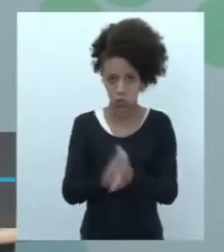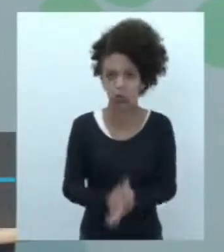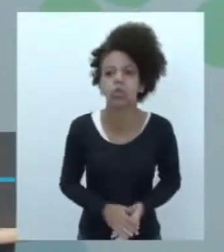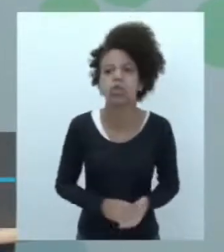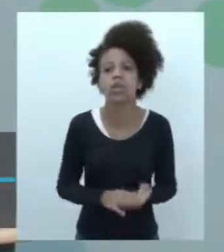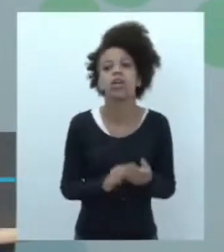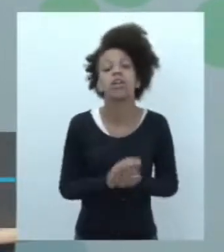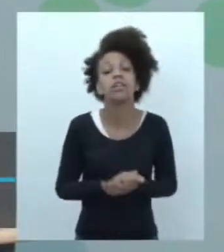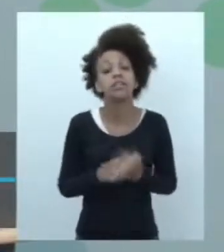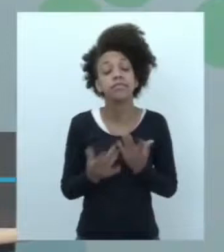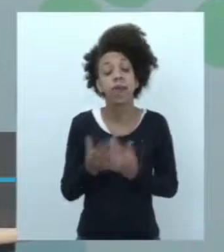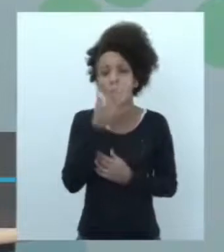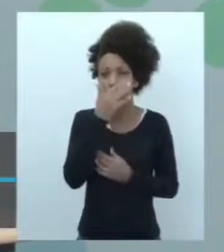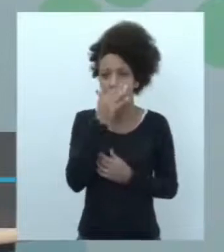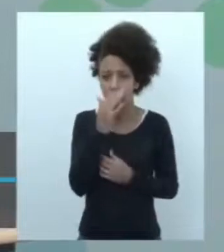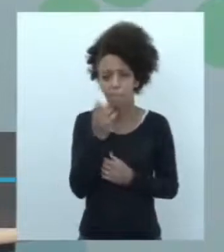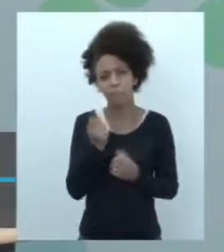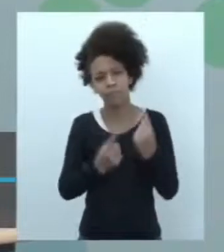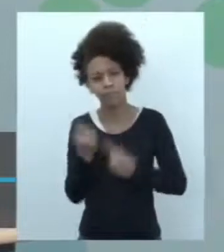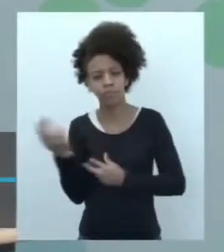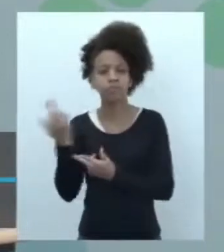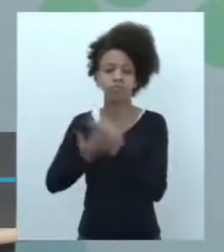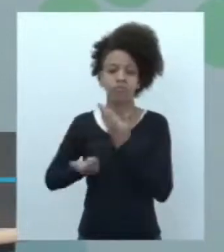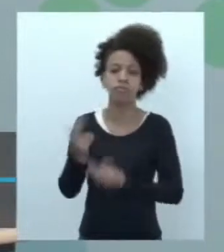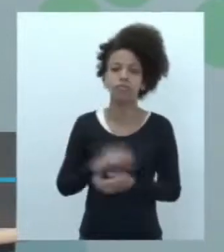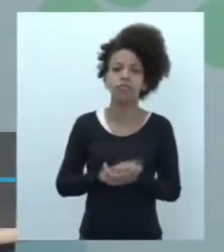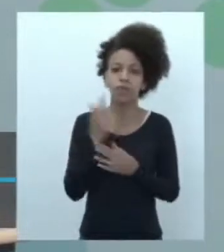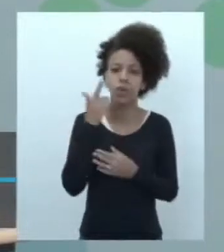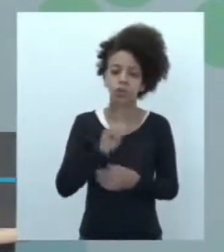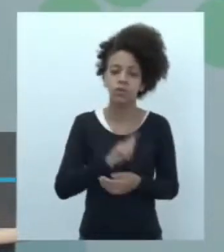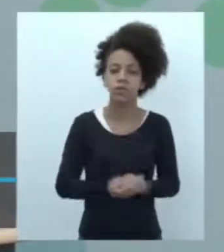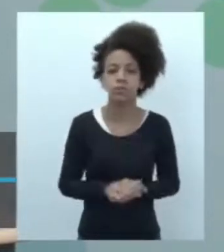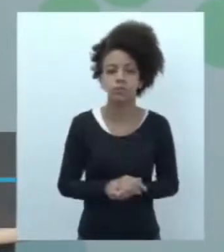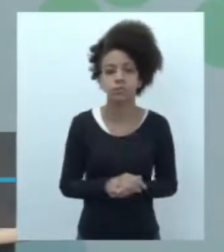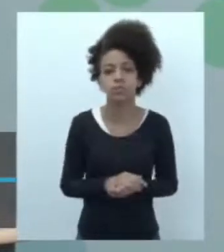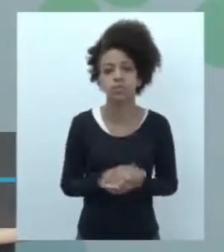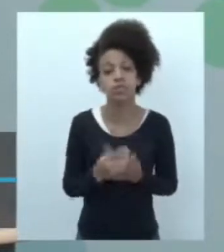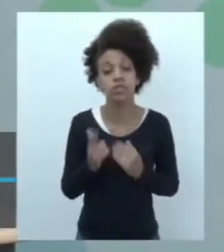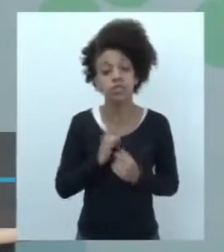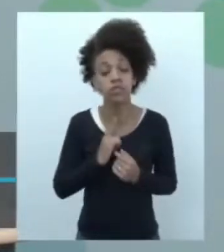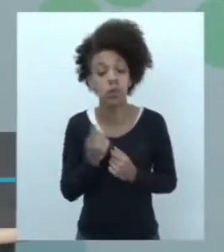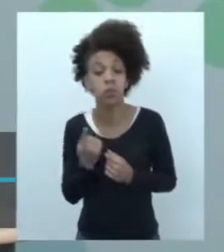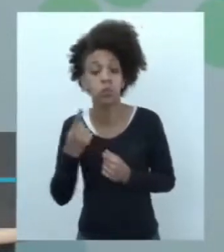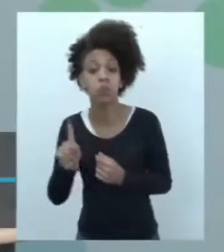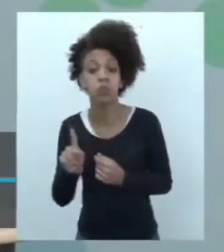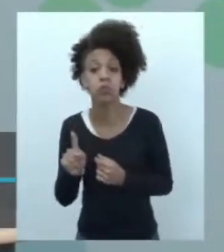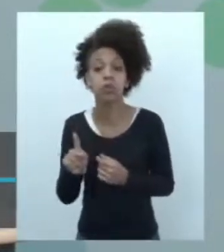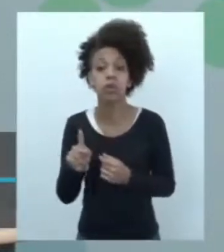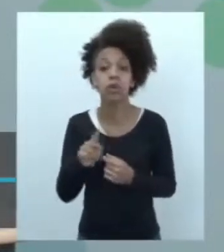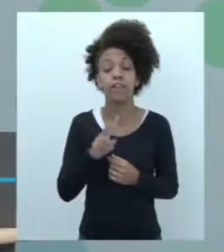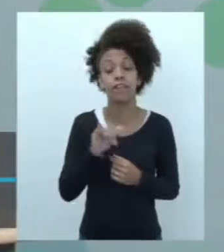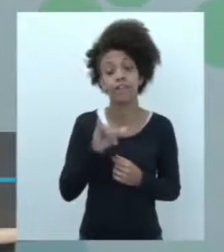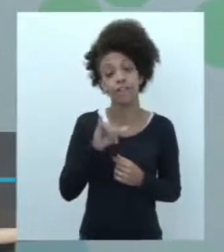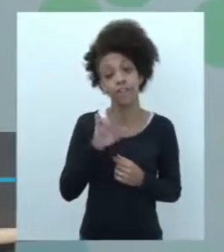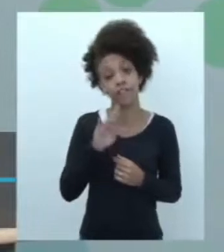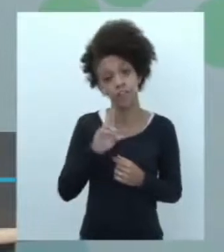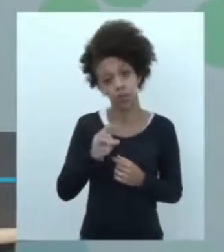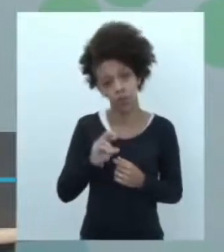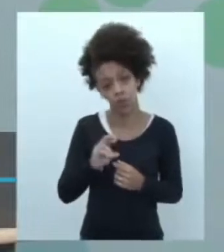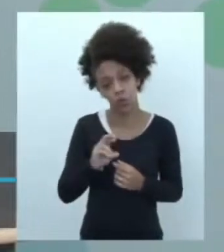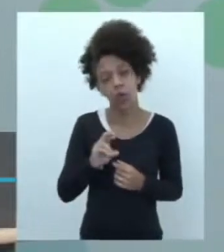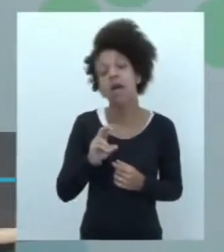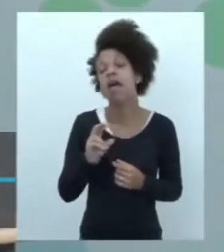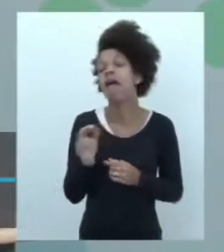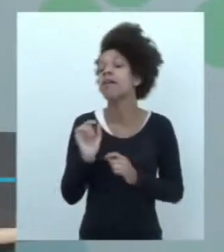Lucelene. Então, essas foram algumas contribuições que nós conseguimos aqui. E tem um último que chegou aqui, que é o Vitor Gabriel,